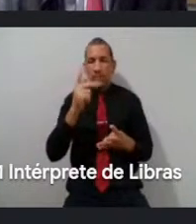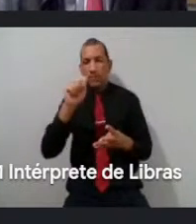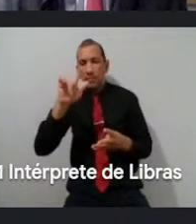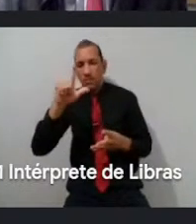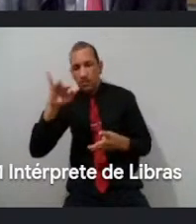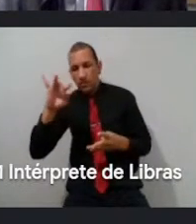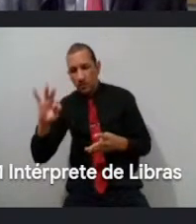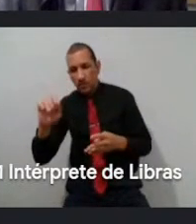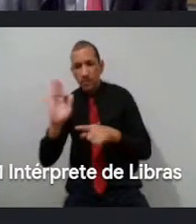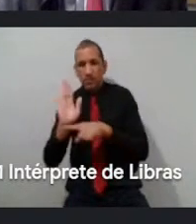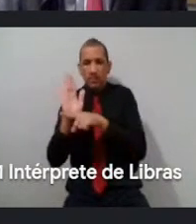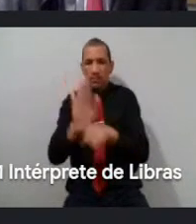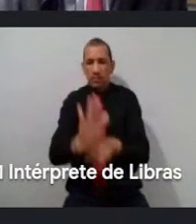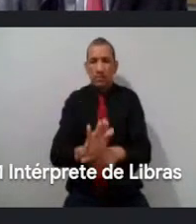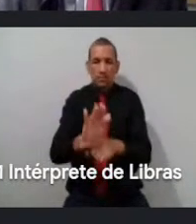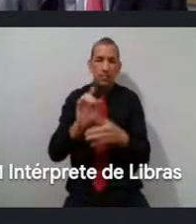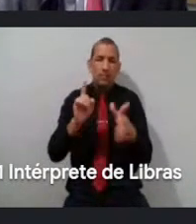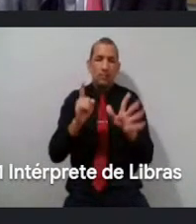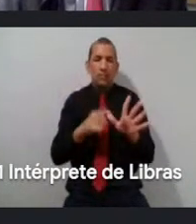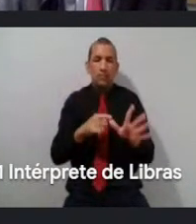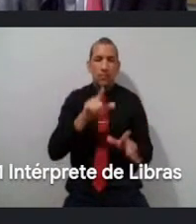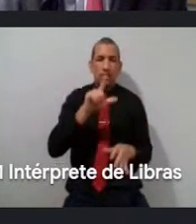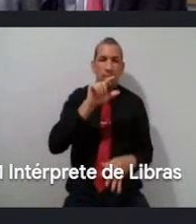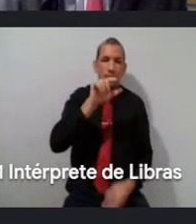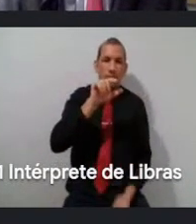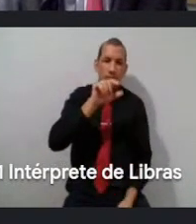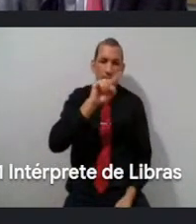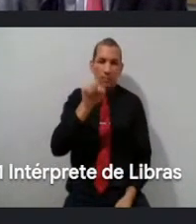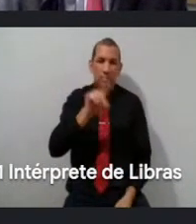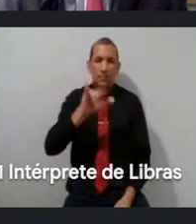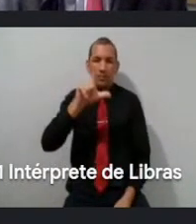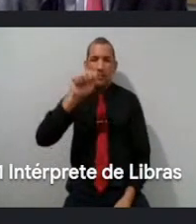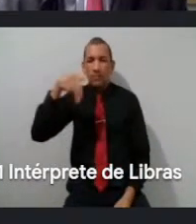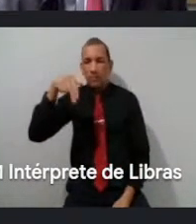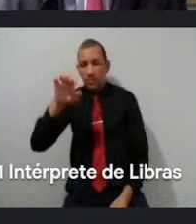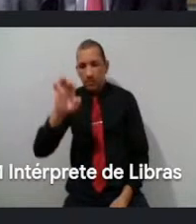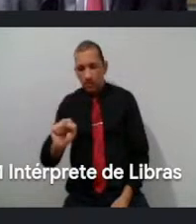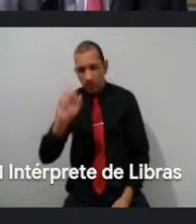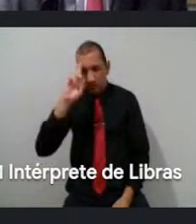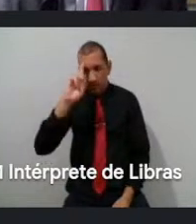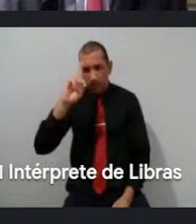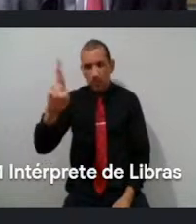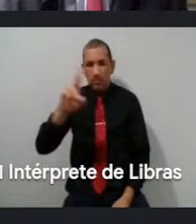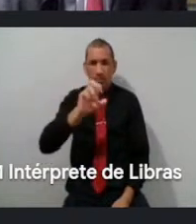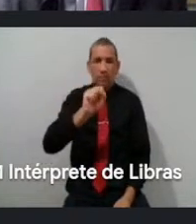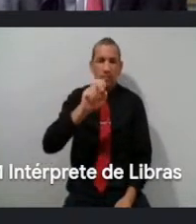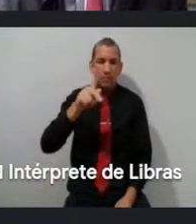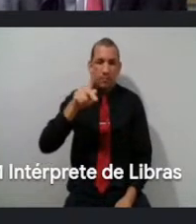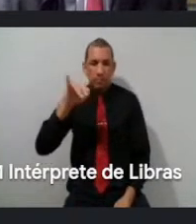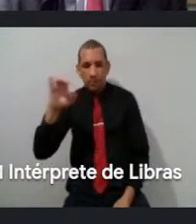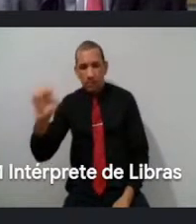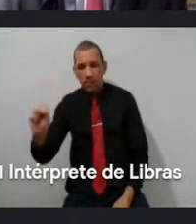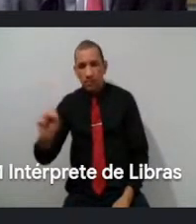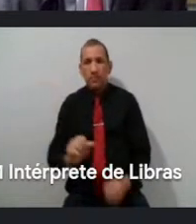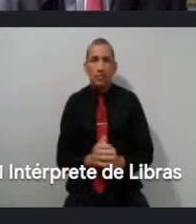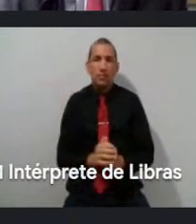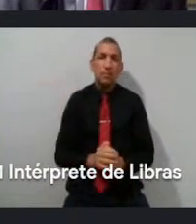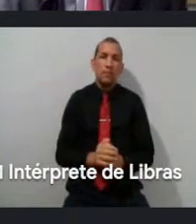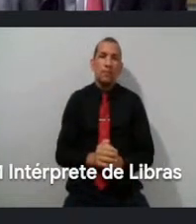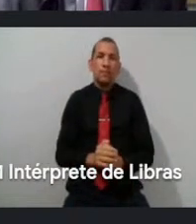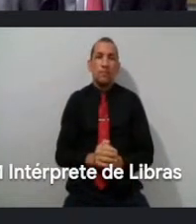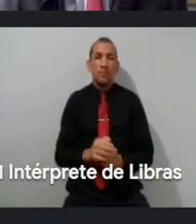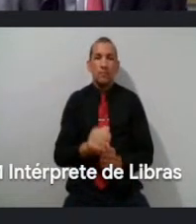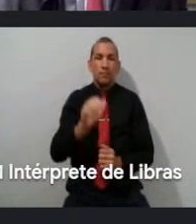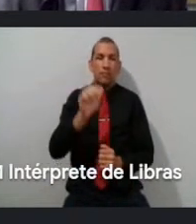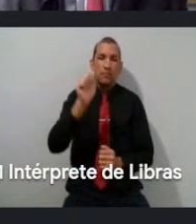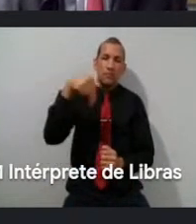assistente da Soares vilanik Nogueira Ribeiro chefe da equipe Ana Cecília Machado